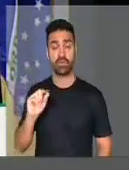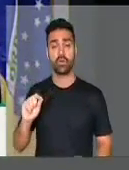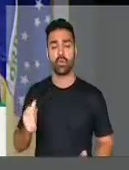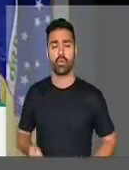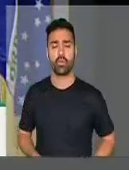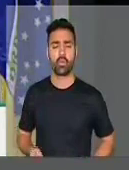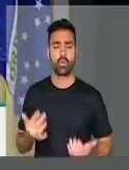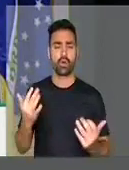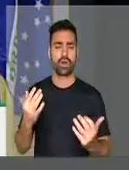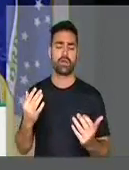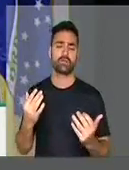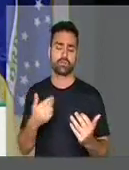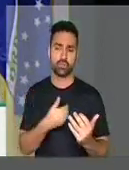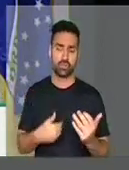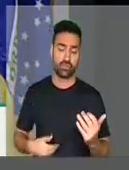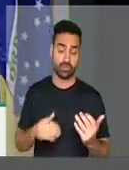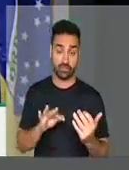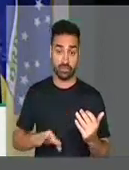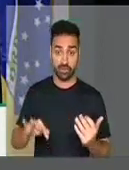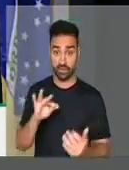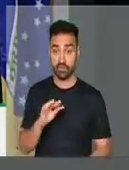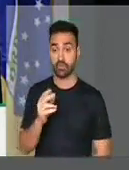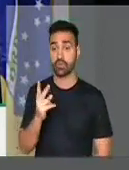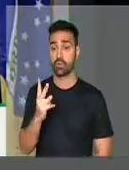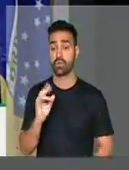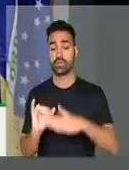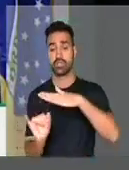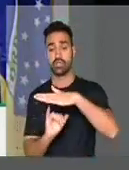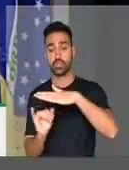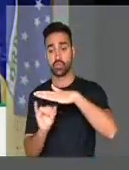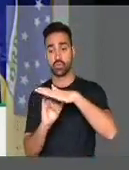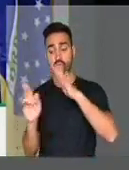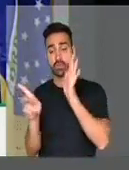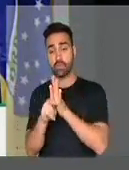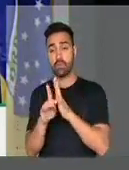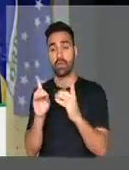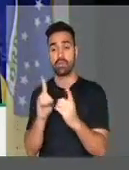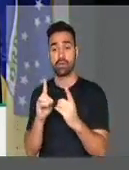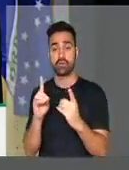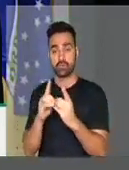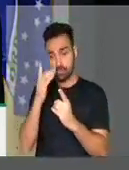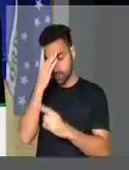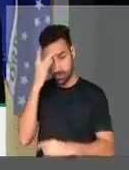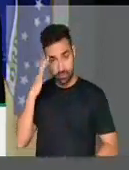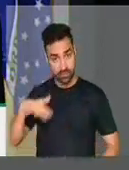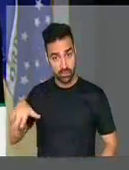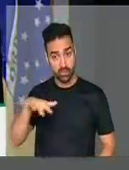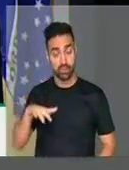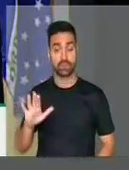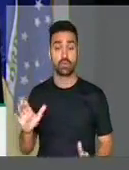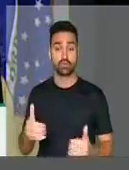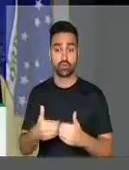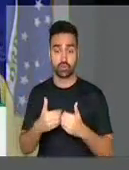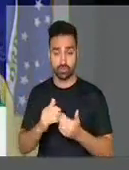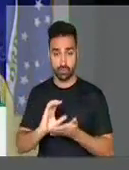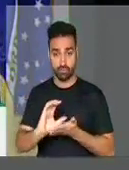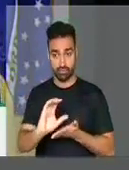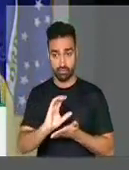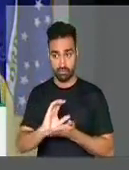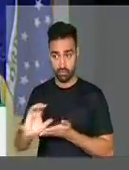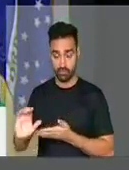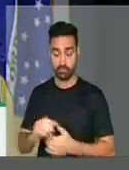com recursos da União de duas instituições destinadas ao atendimento de pessoas com autismo, entre